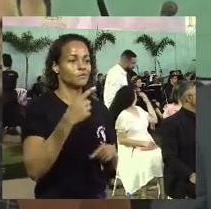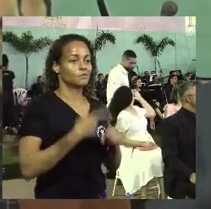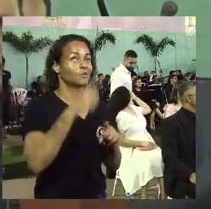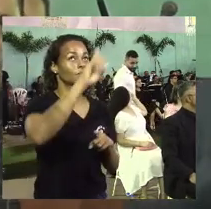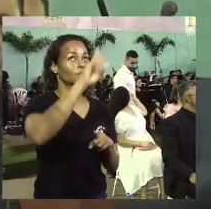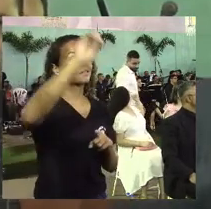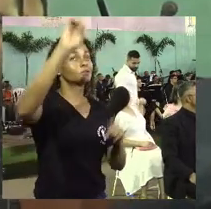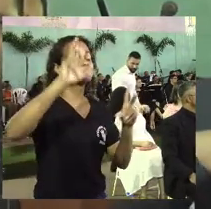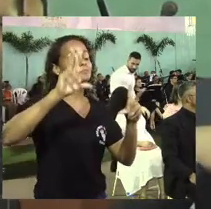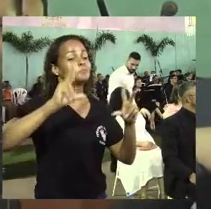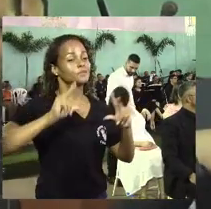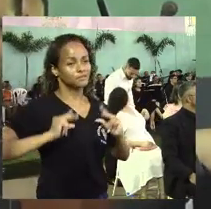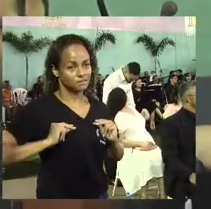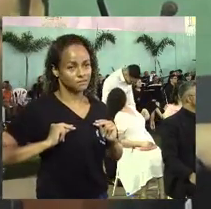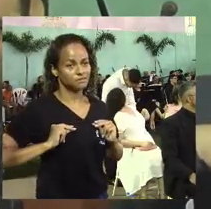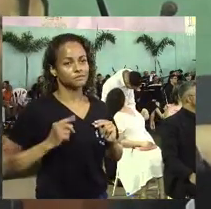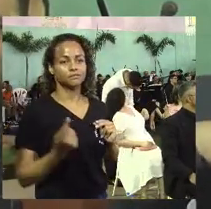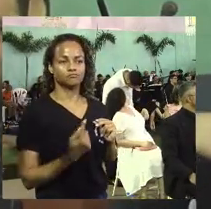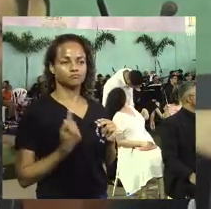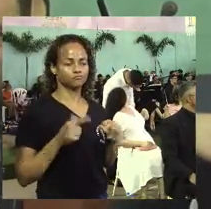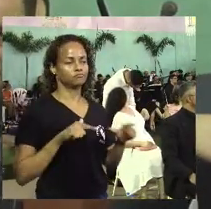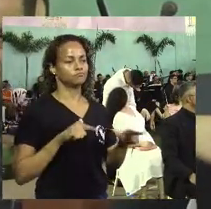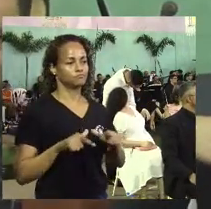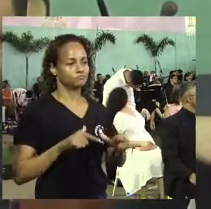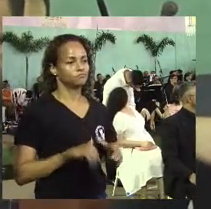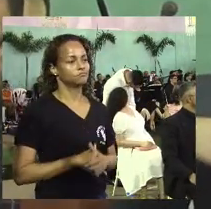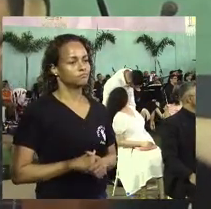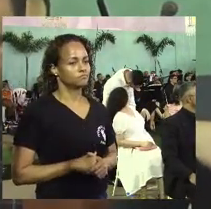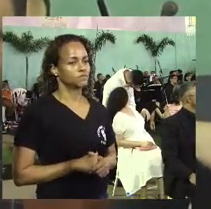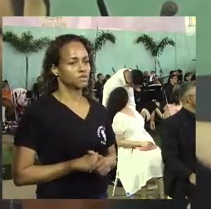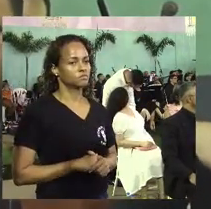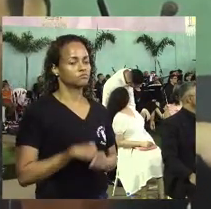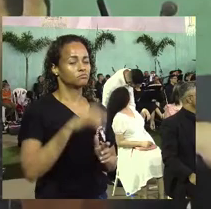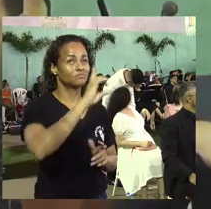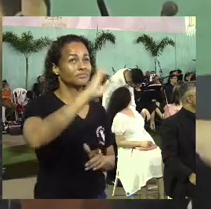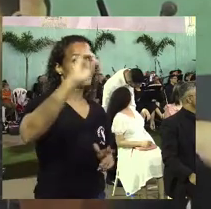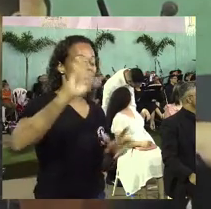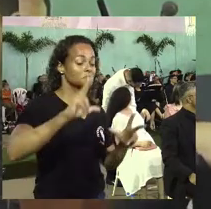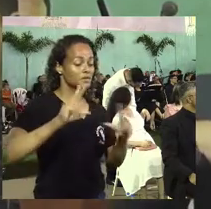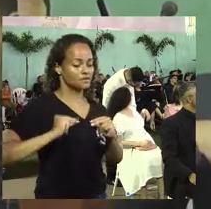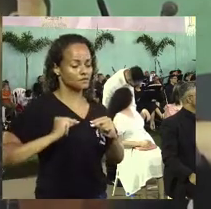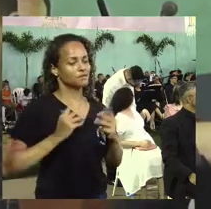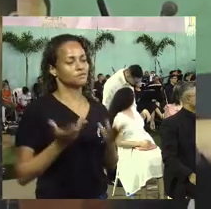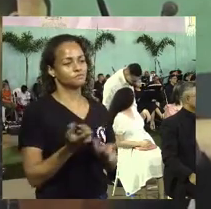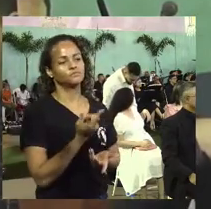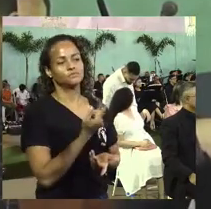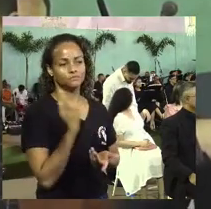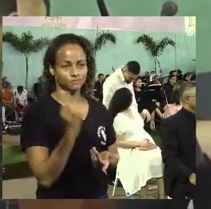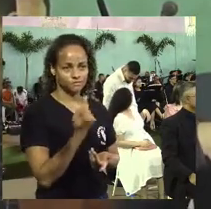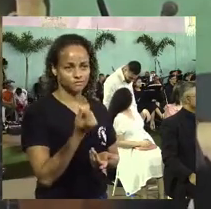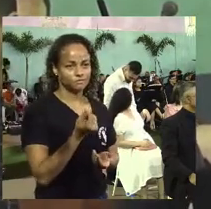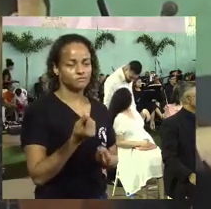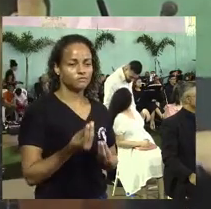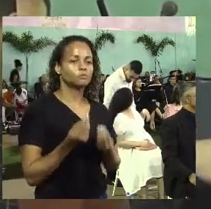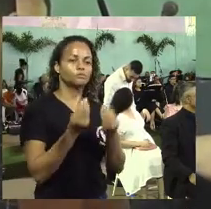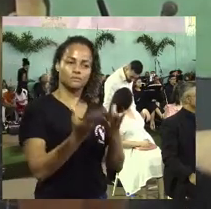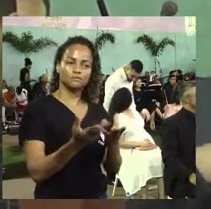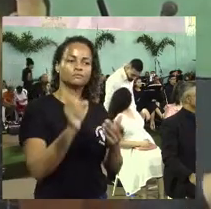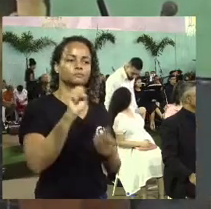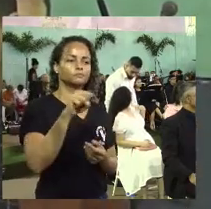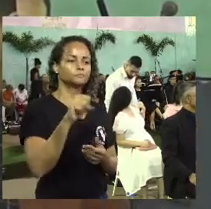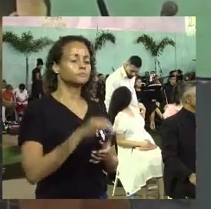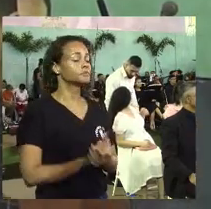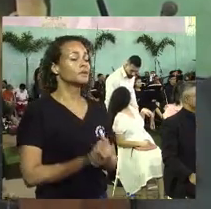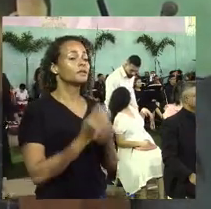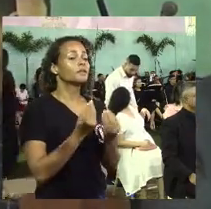e porque ele merece nós vamos ofertar esta noite e a netinha já meio que começou a querer tirar oferta ela disse